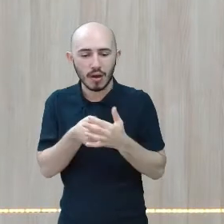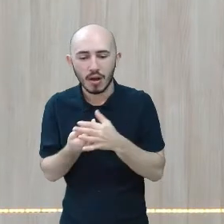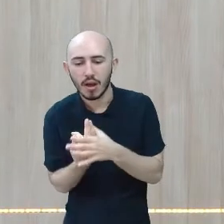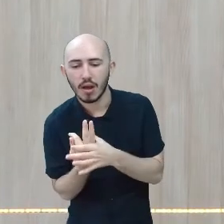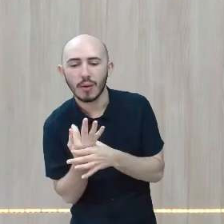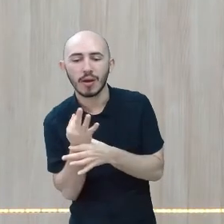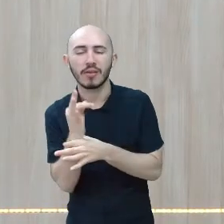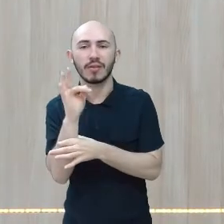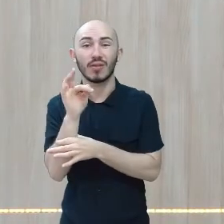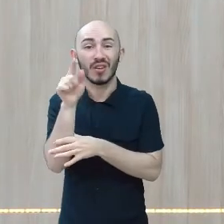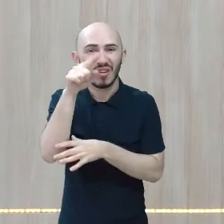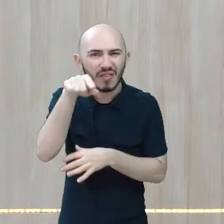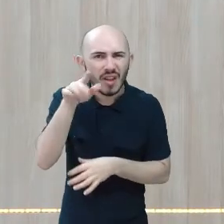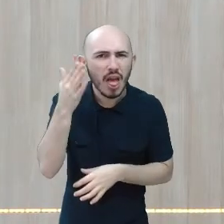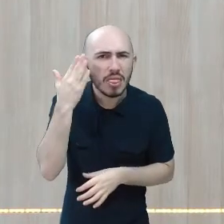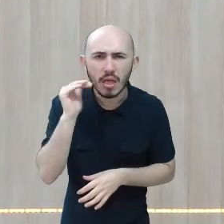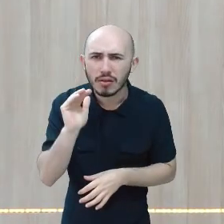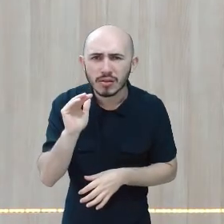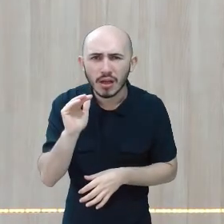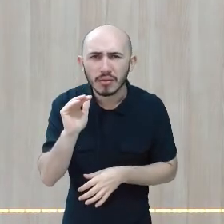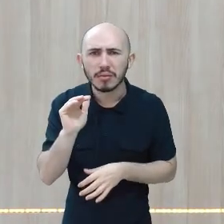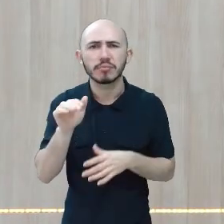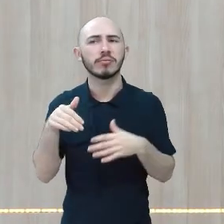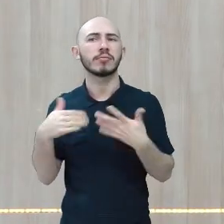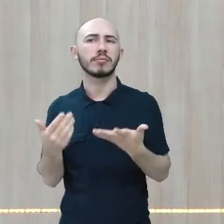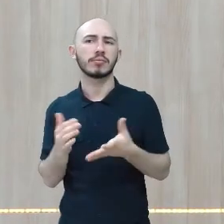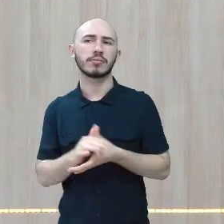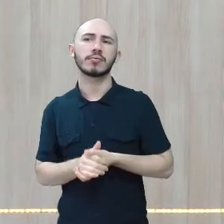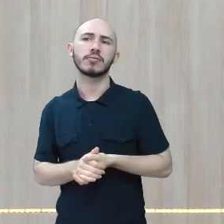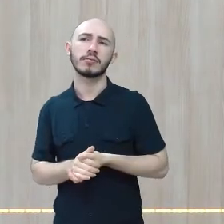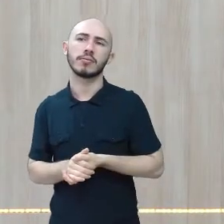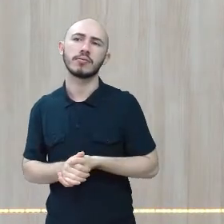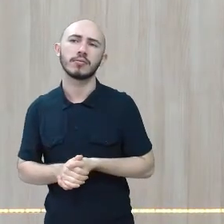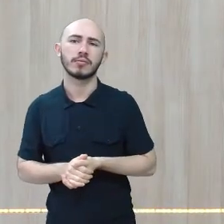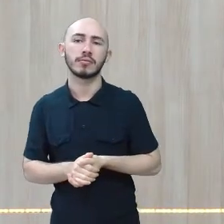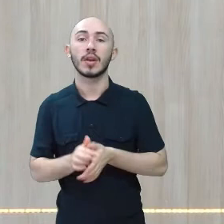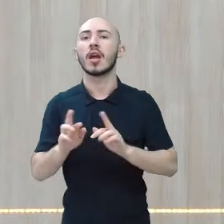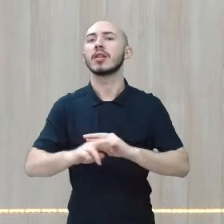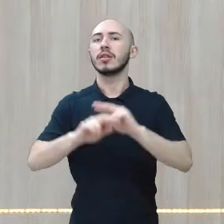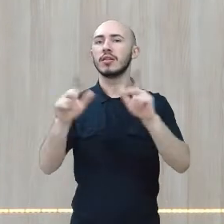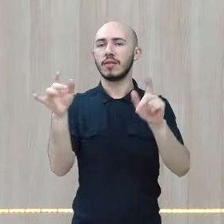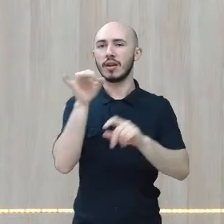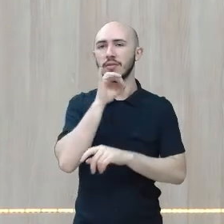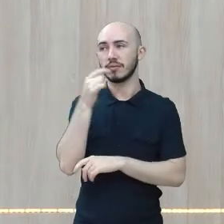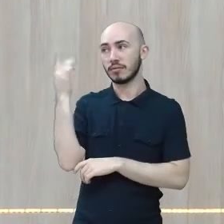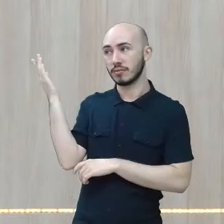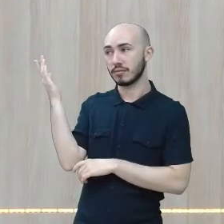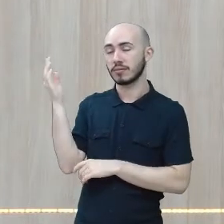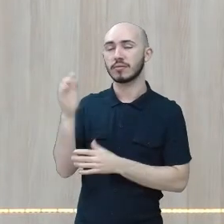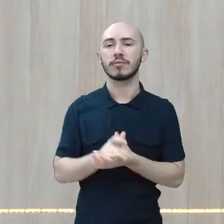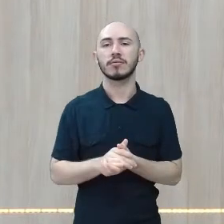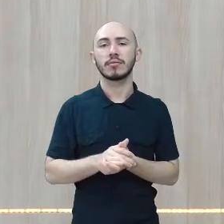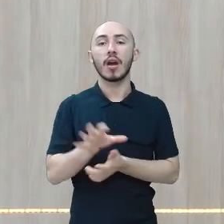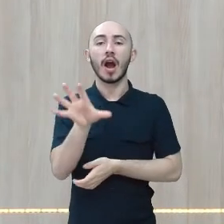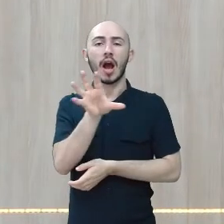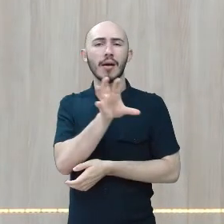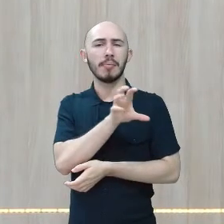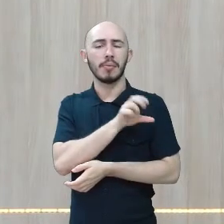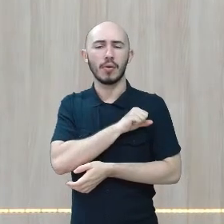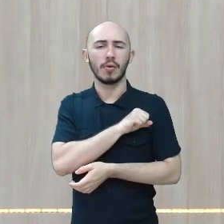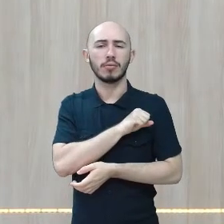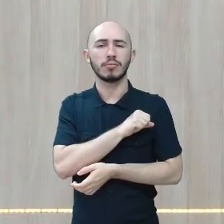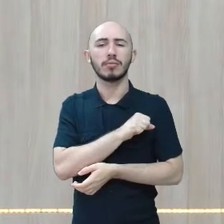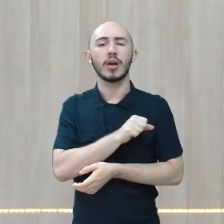diferença quando falamos aqui. Você não sabe que o amor é como uma flor. Estamos